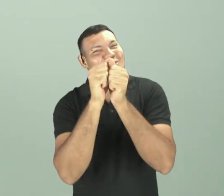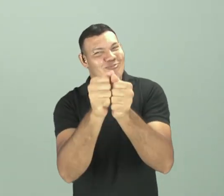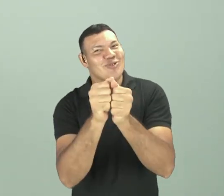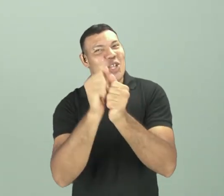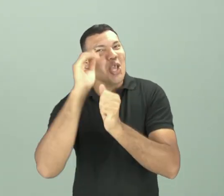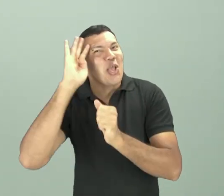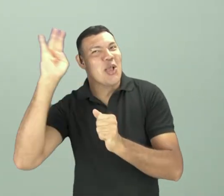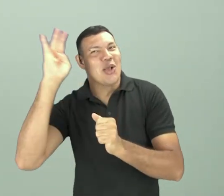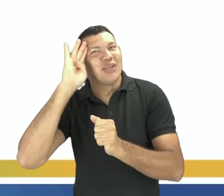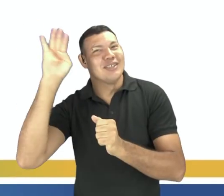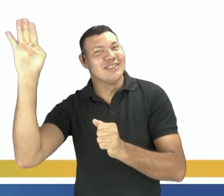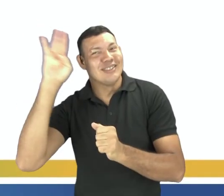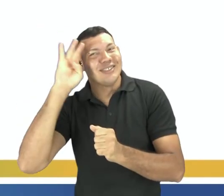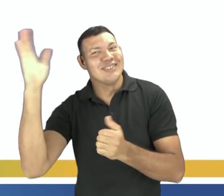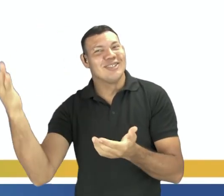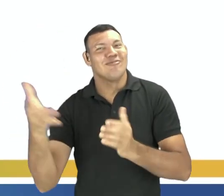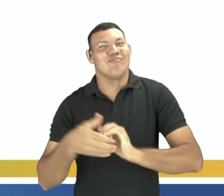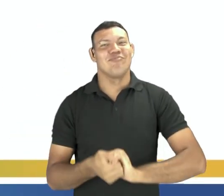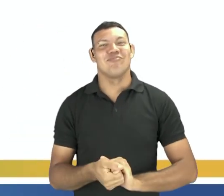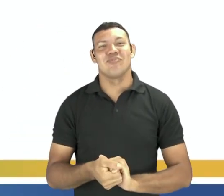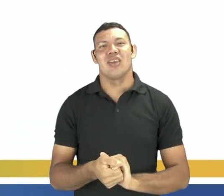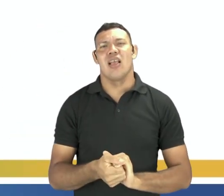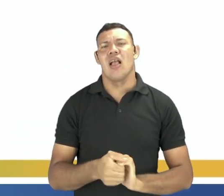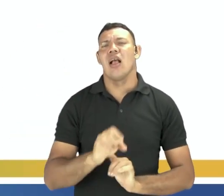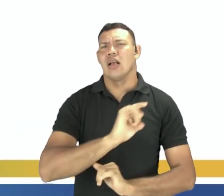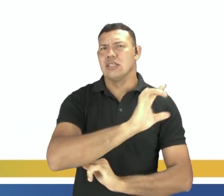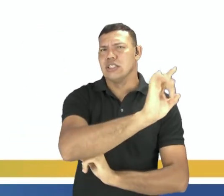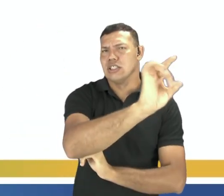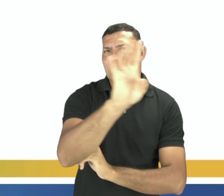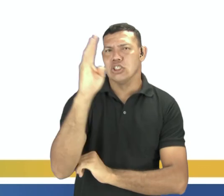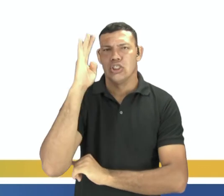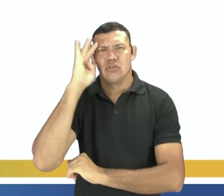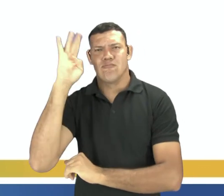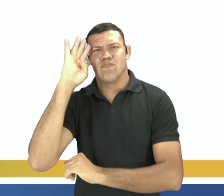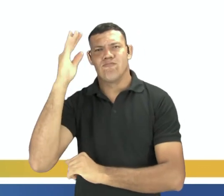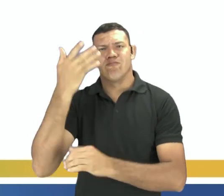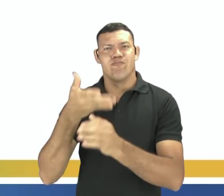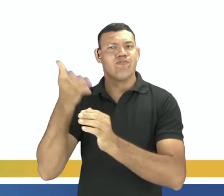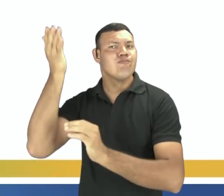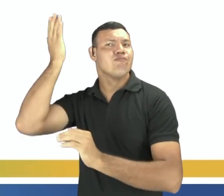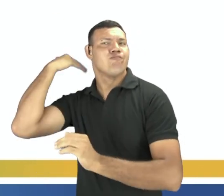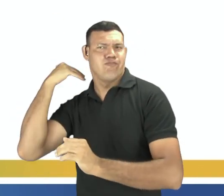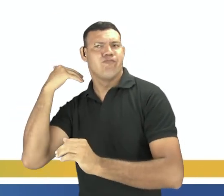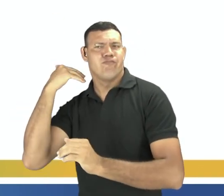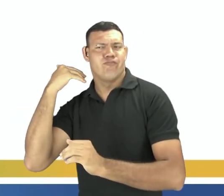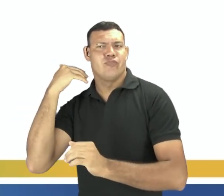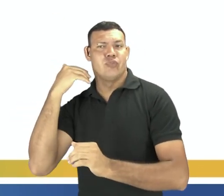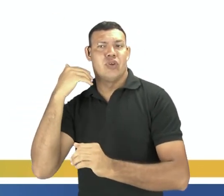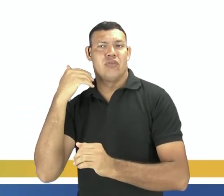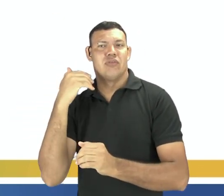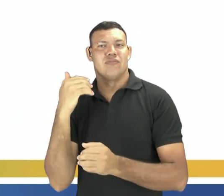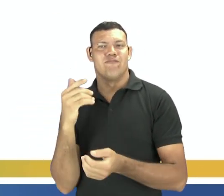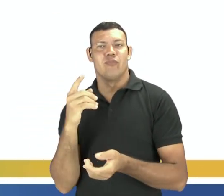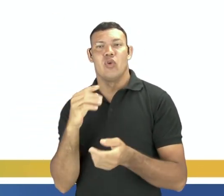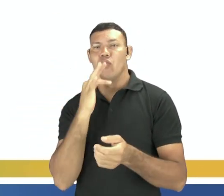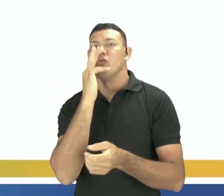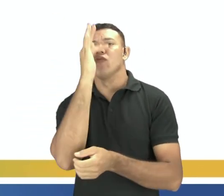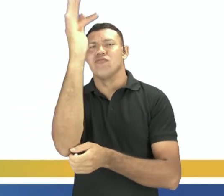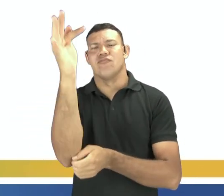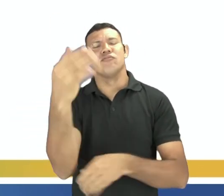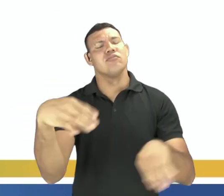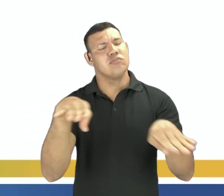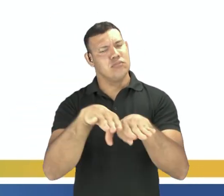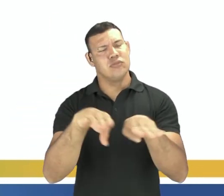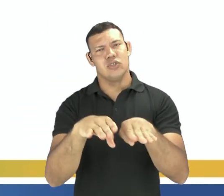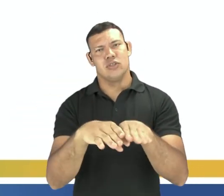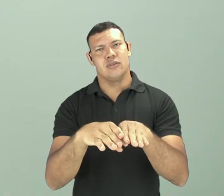junto? Steve Jobs dizia assim, que cada sonho que você deixa para trás é um pedaço do seu futuro que você deixa de existir. Então vamos